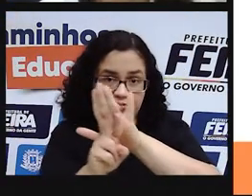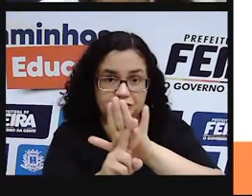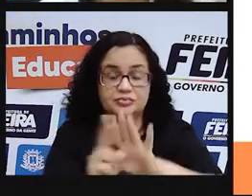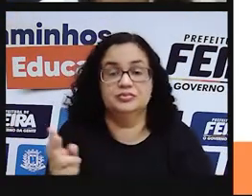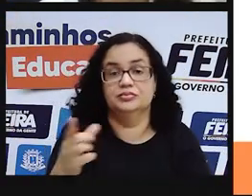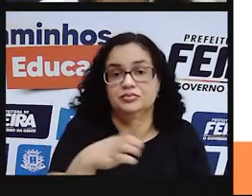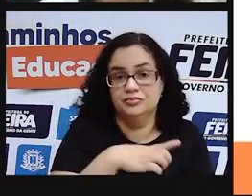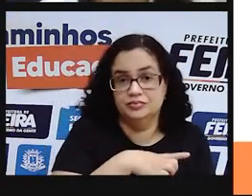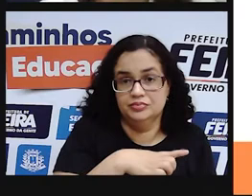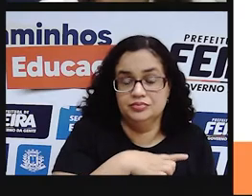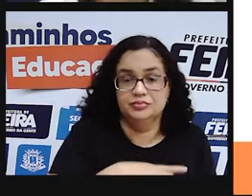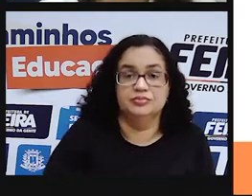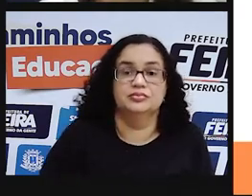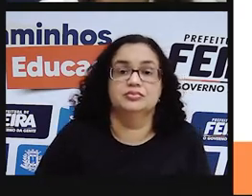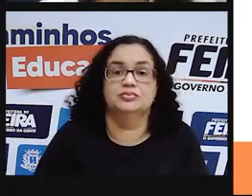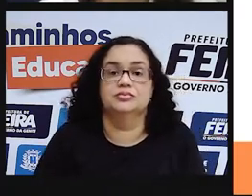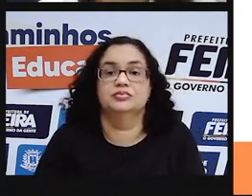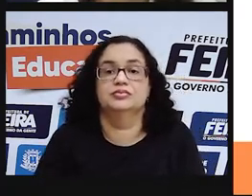gente